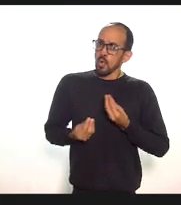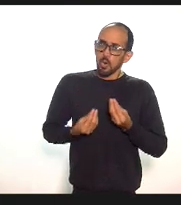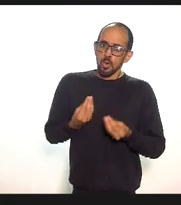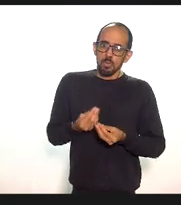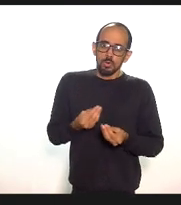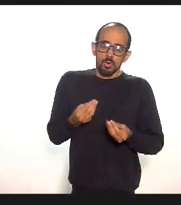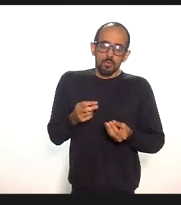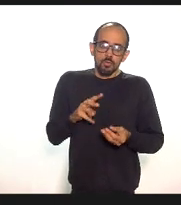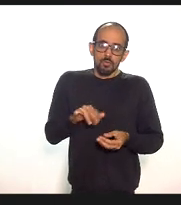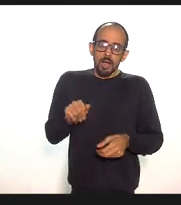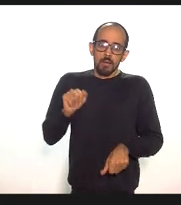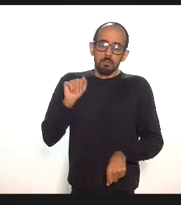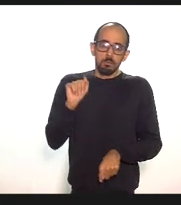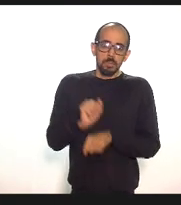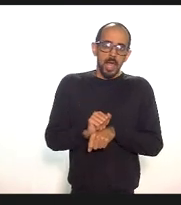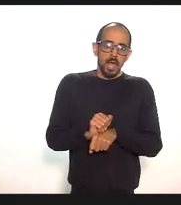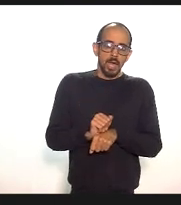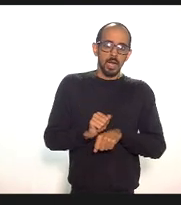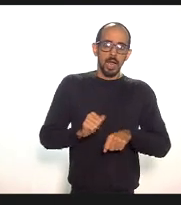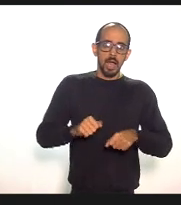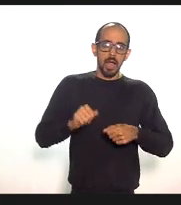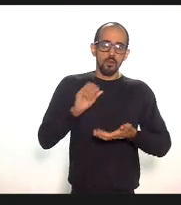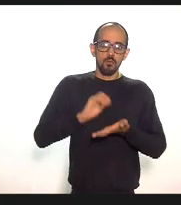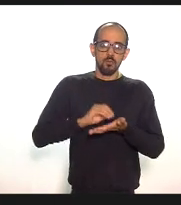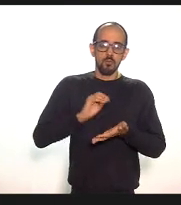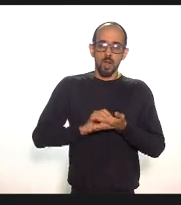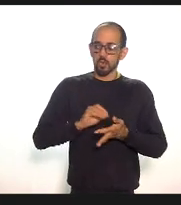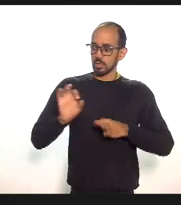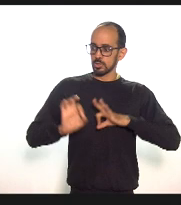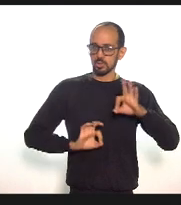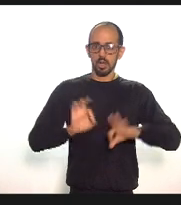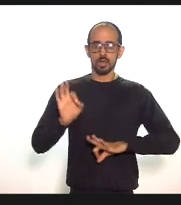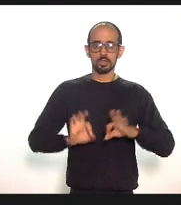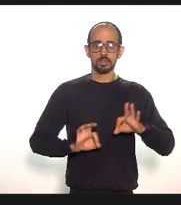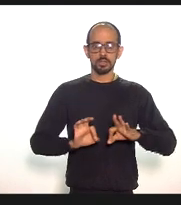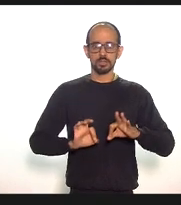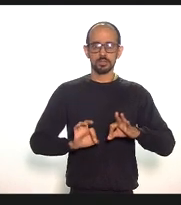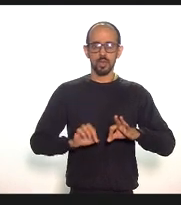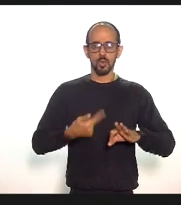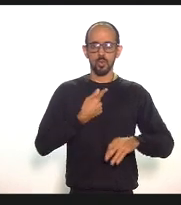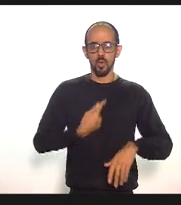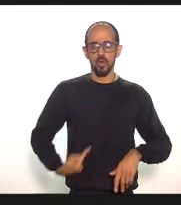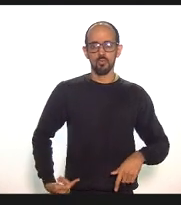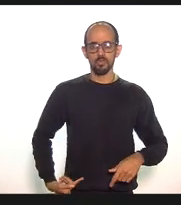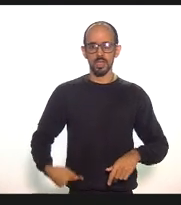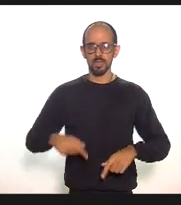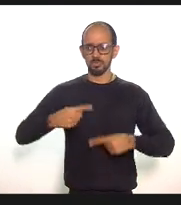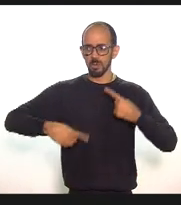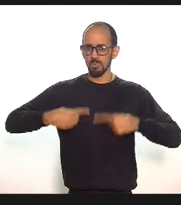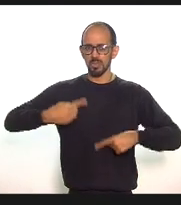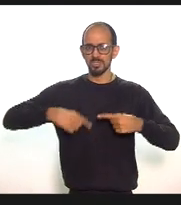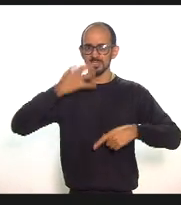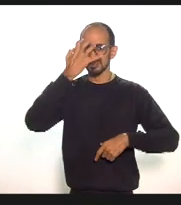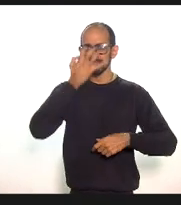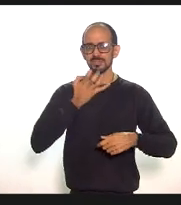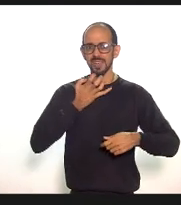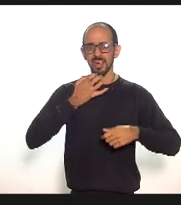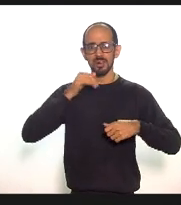o desgoverno, a falta de coordenação de uma política séria de combate à